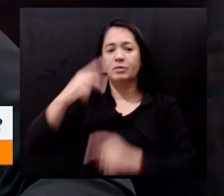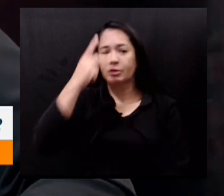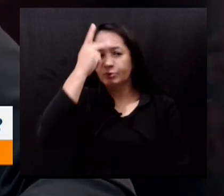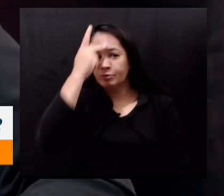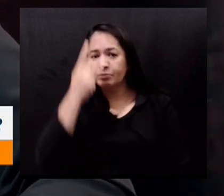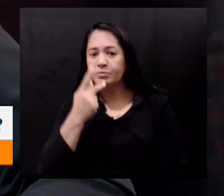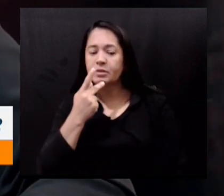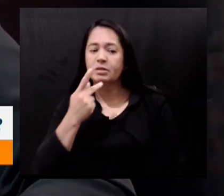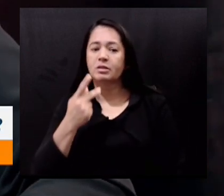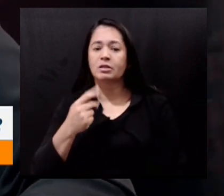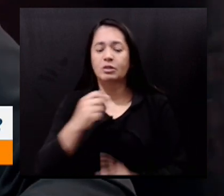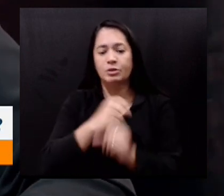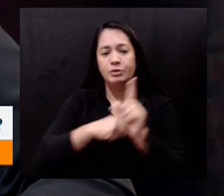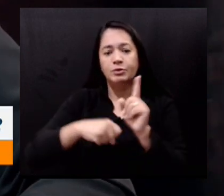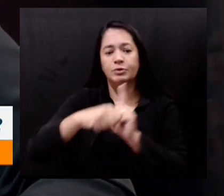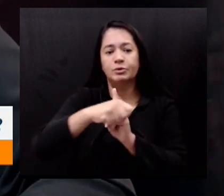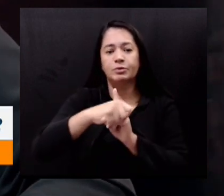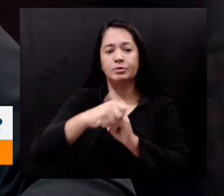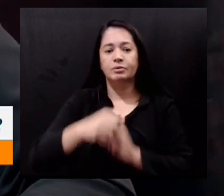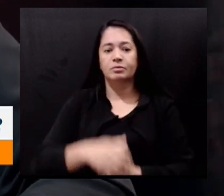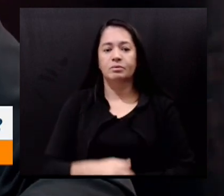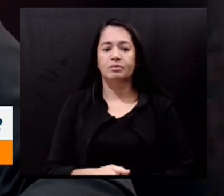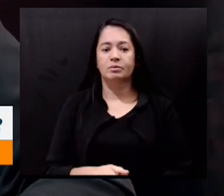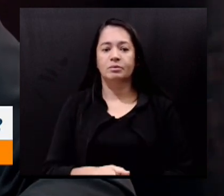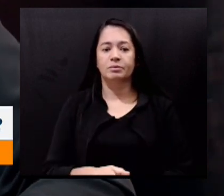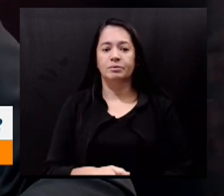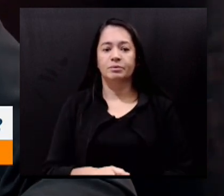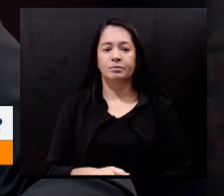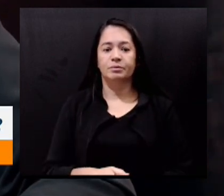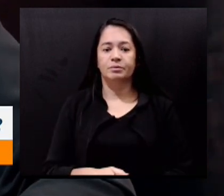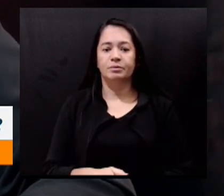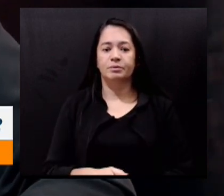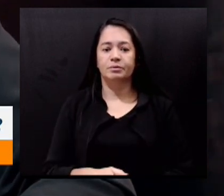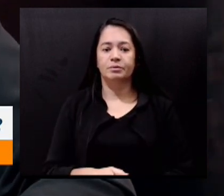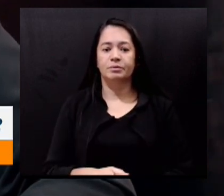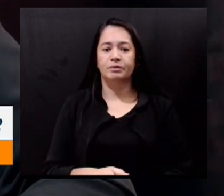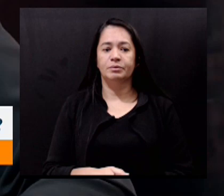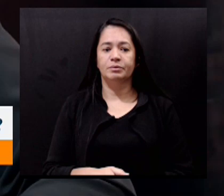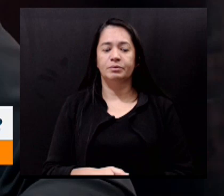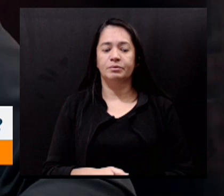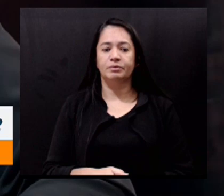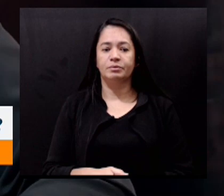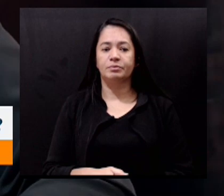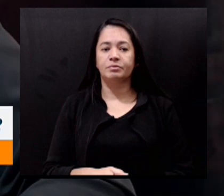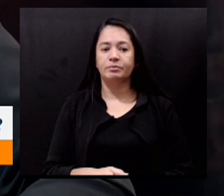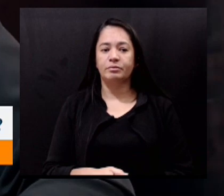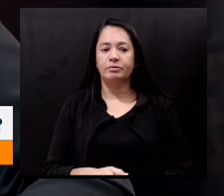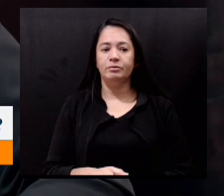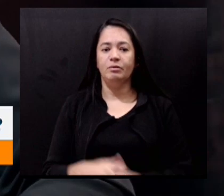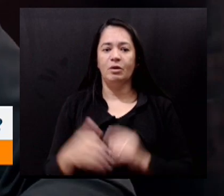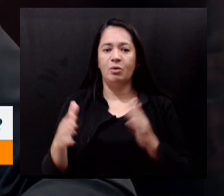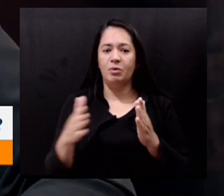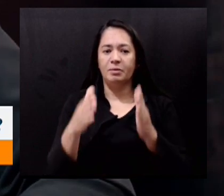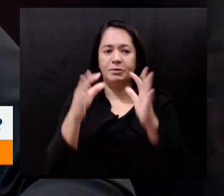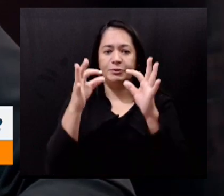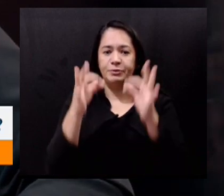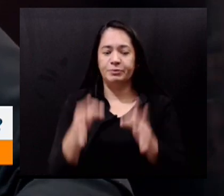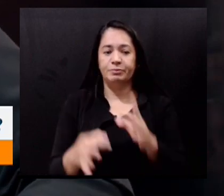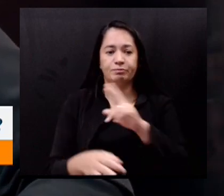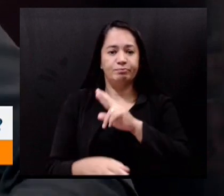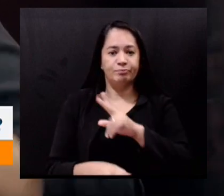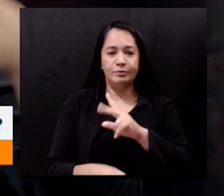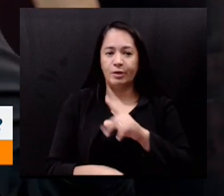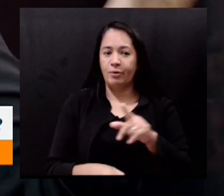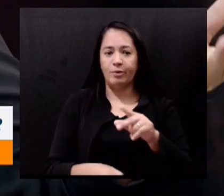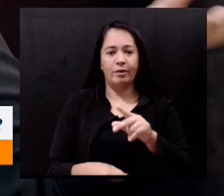social. Eh, não é um caminho eficaz, não constrói,